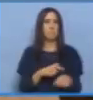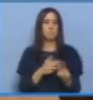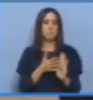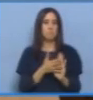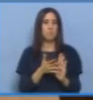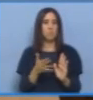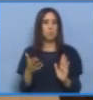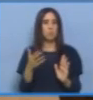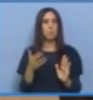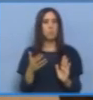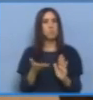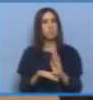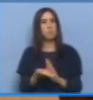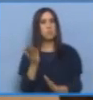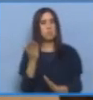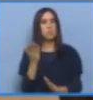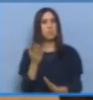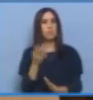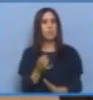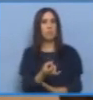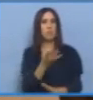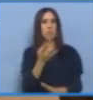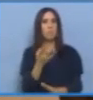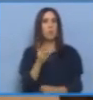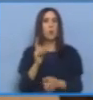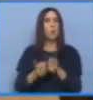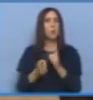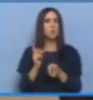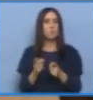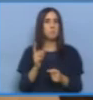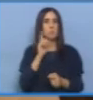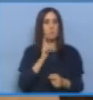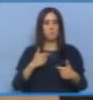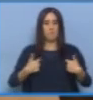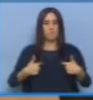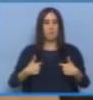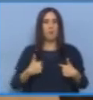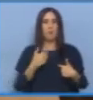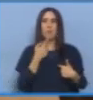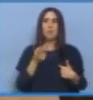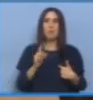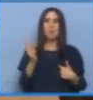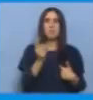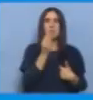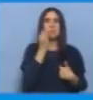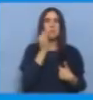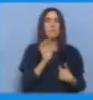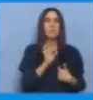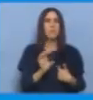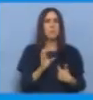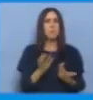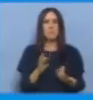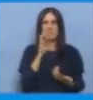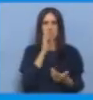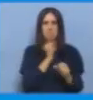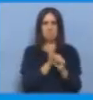pediu a sua licença para partir. Também não sabia como é que iria, nem ela própria sabia como ia regressar, de que forma é que se iria querer